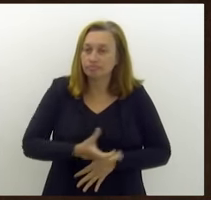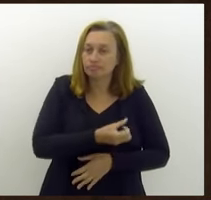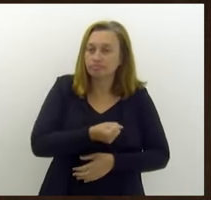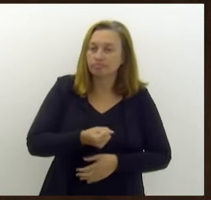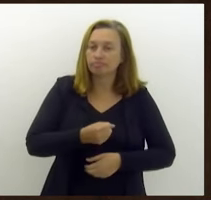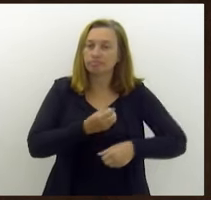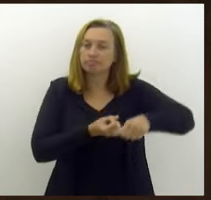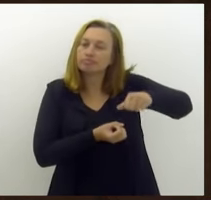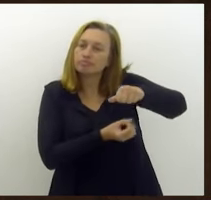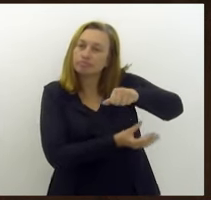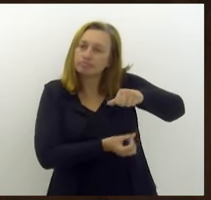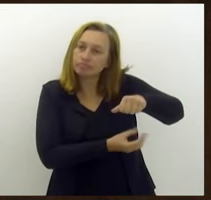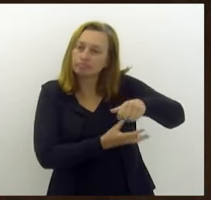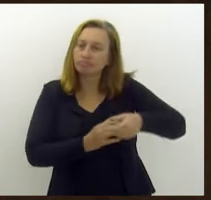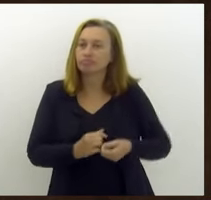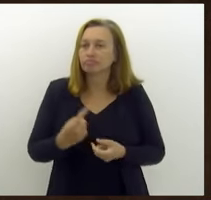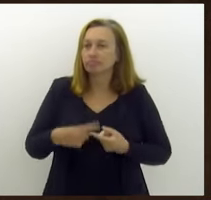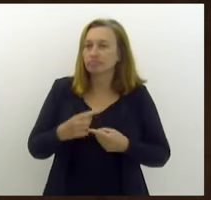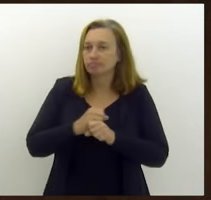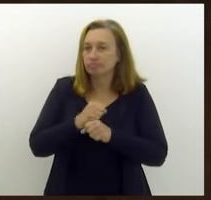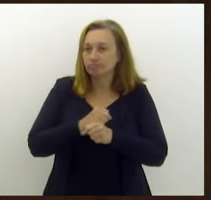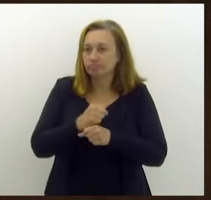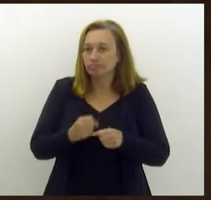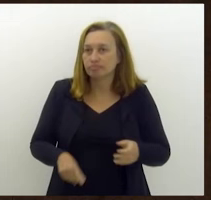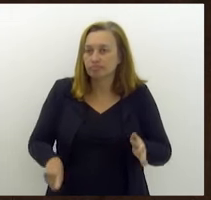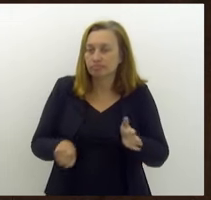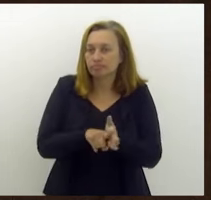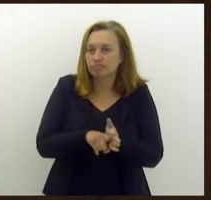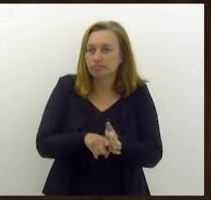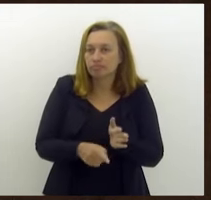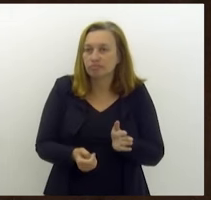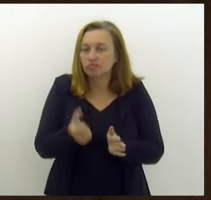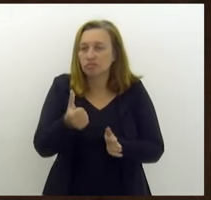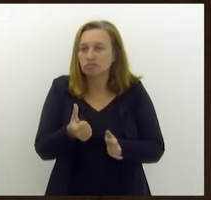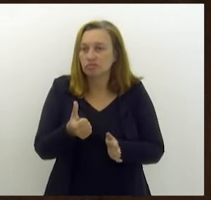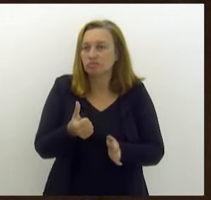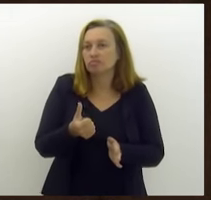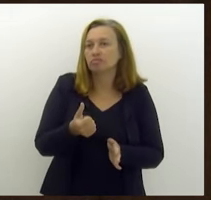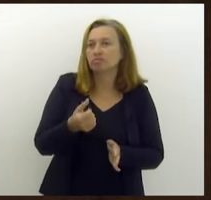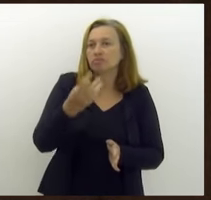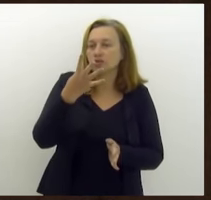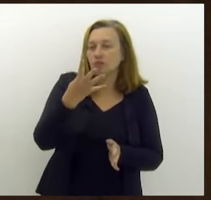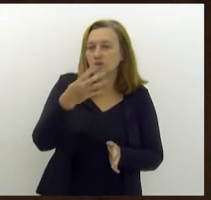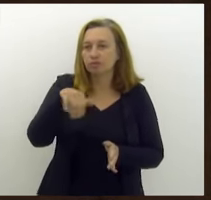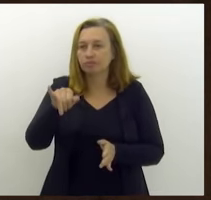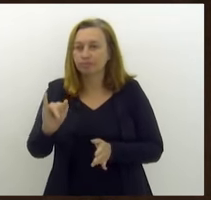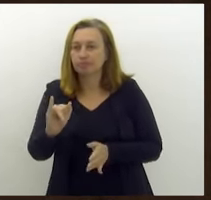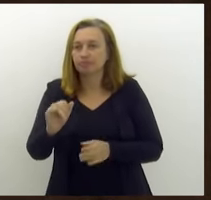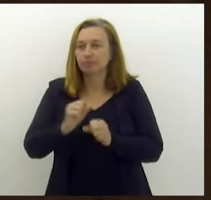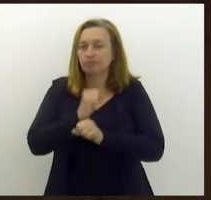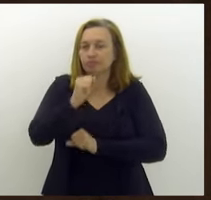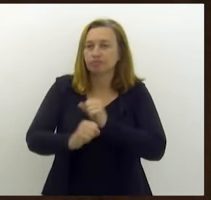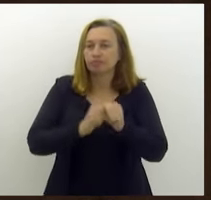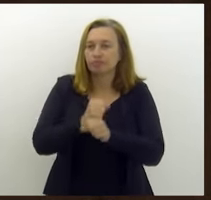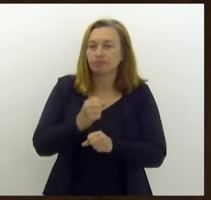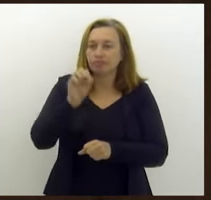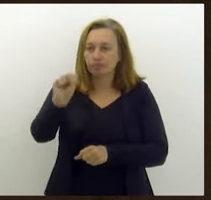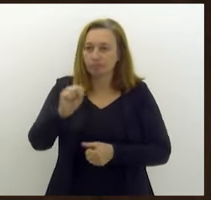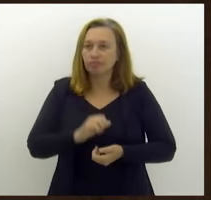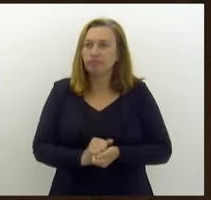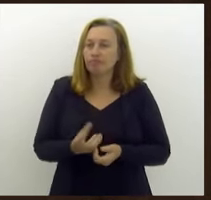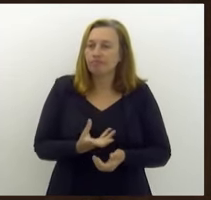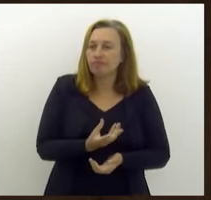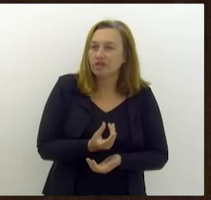fundos porque esse ano o déficit do Governo do Estado É quase de 4 b ano que vem é oito se tira o dinheiro dos fundos